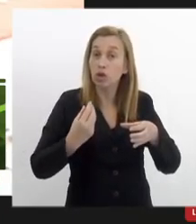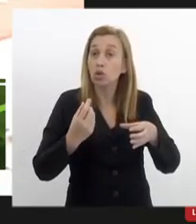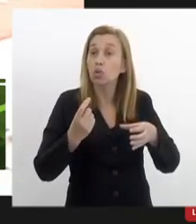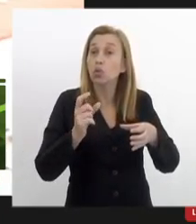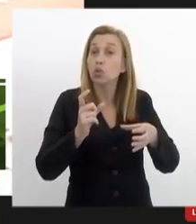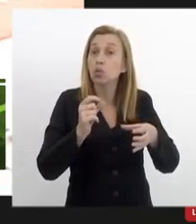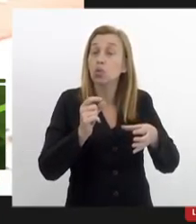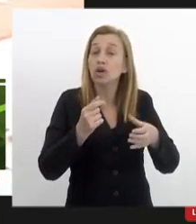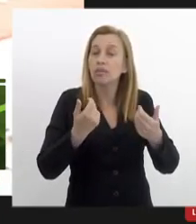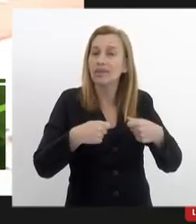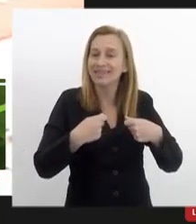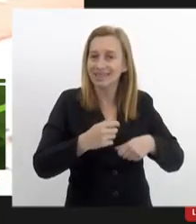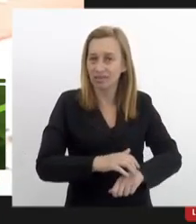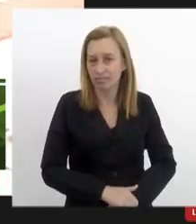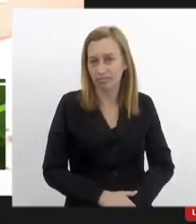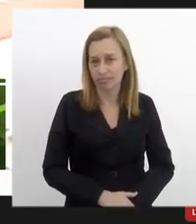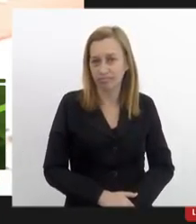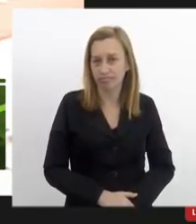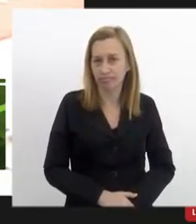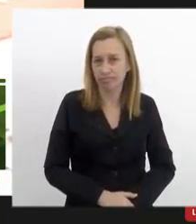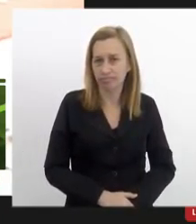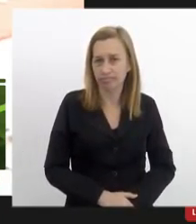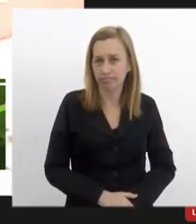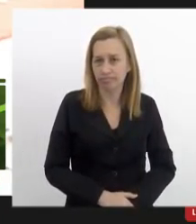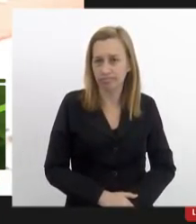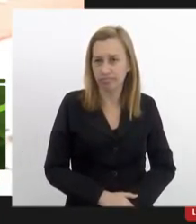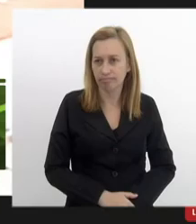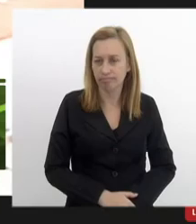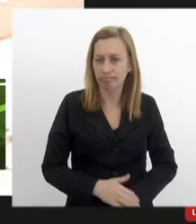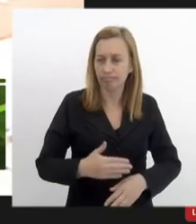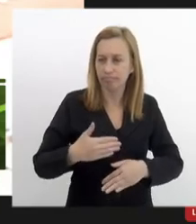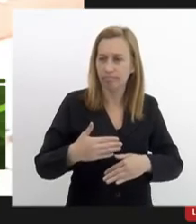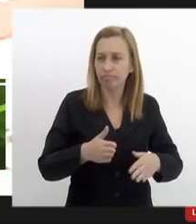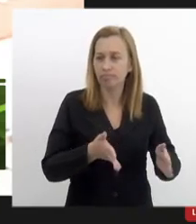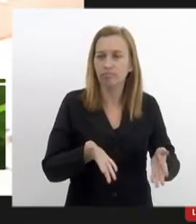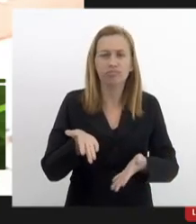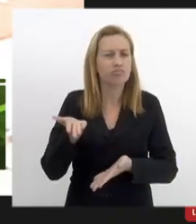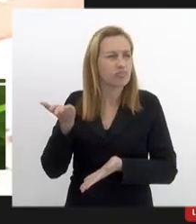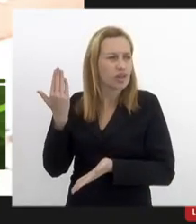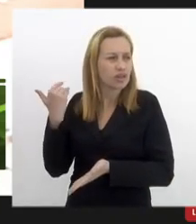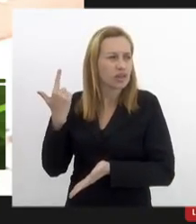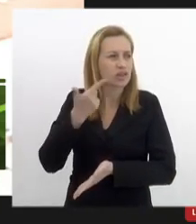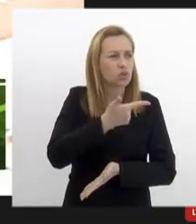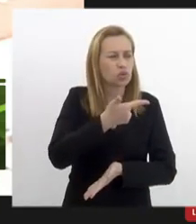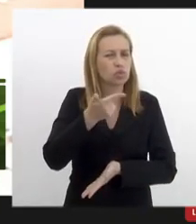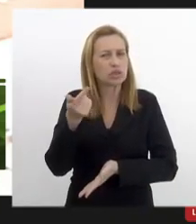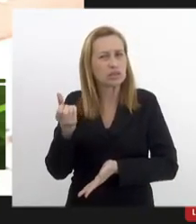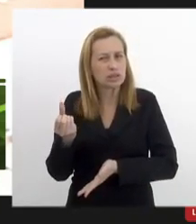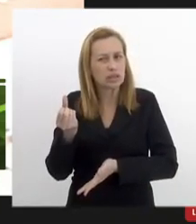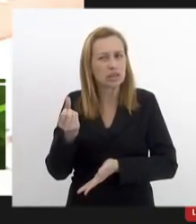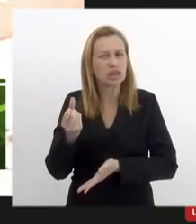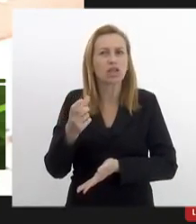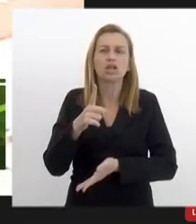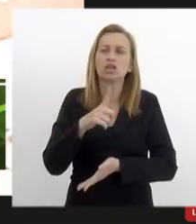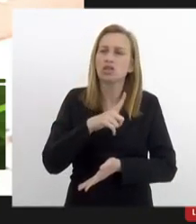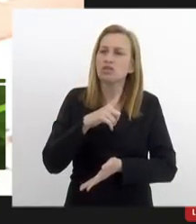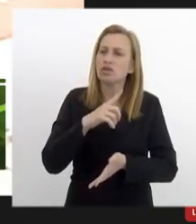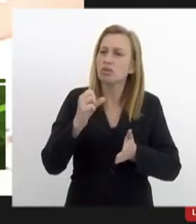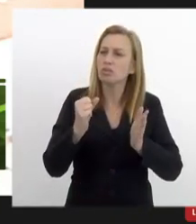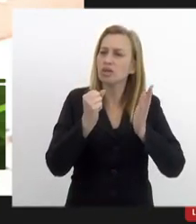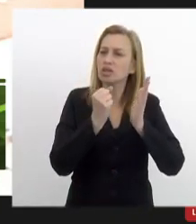estão precisando. No passado recente, nós, em 2016, nós tivemos nosso